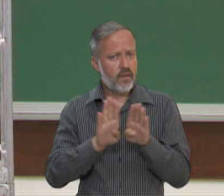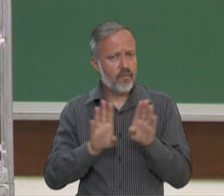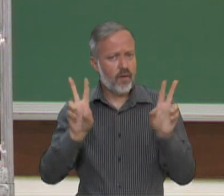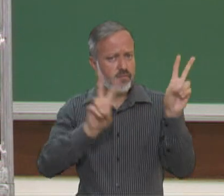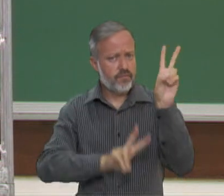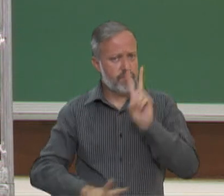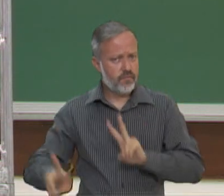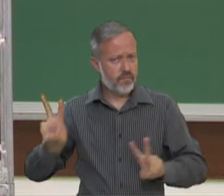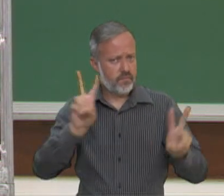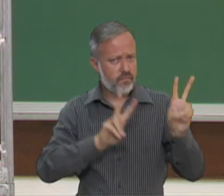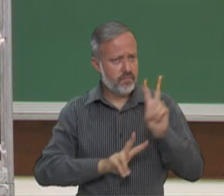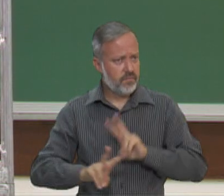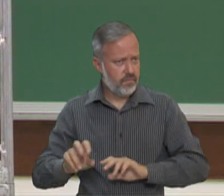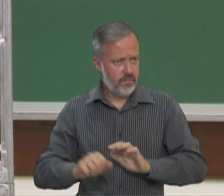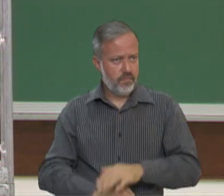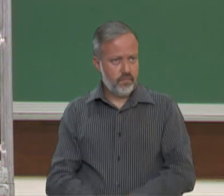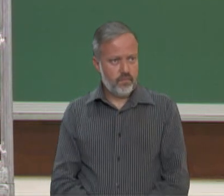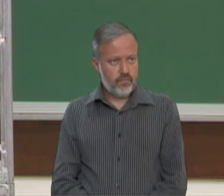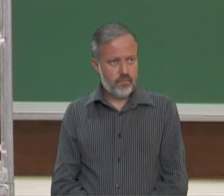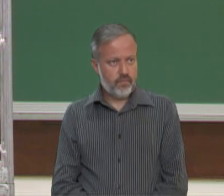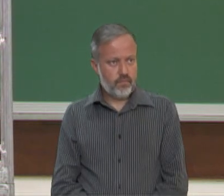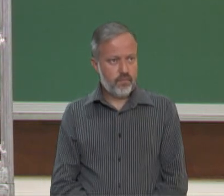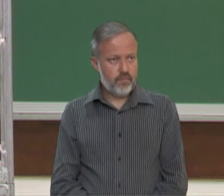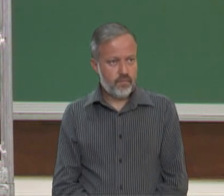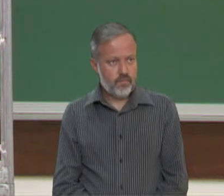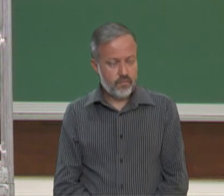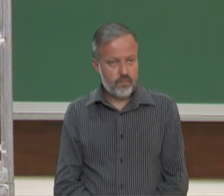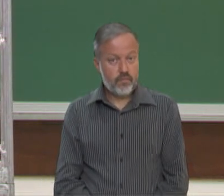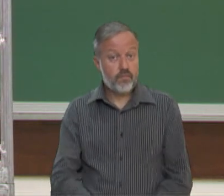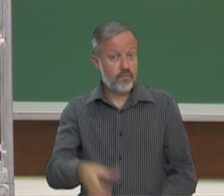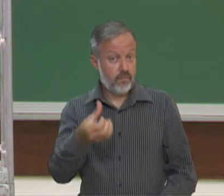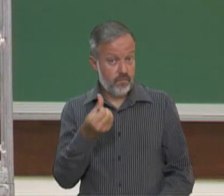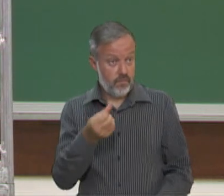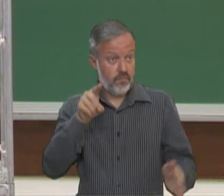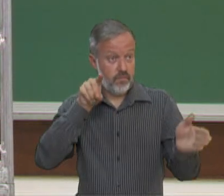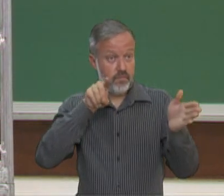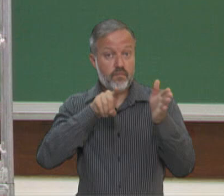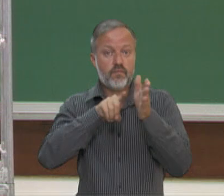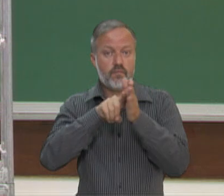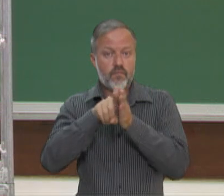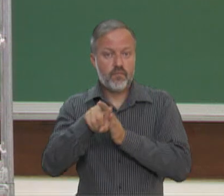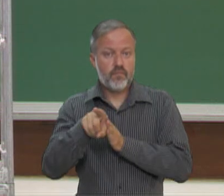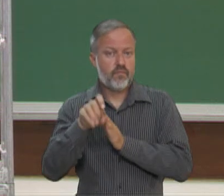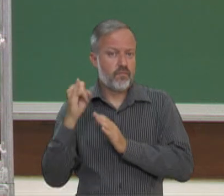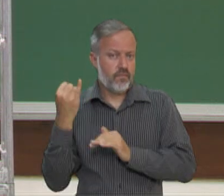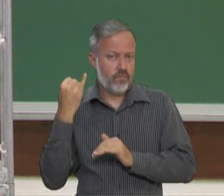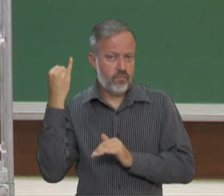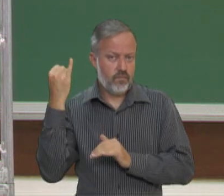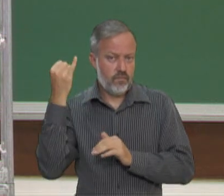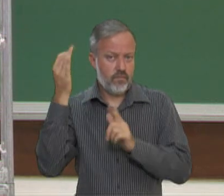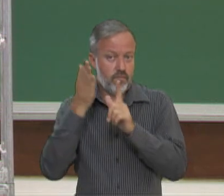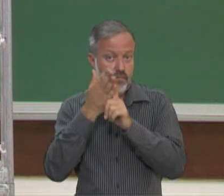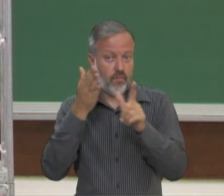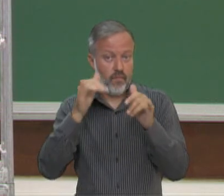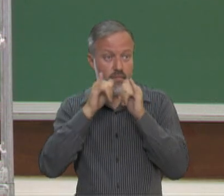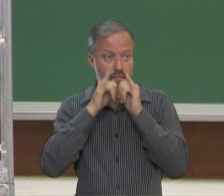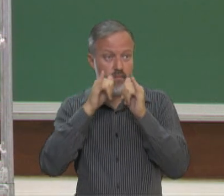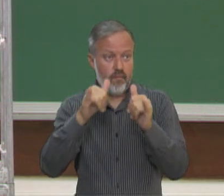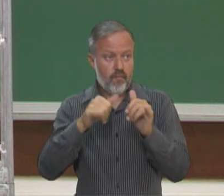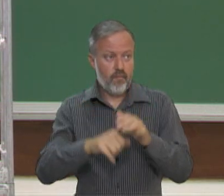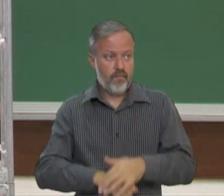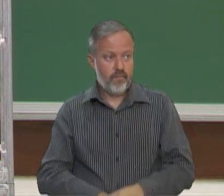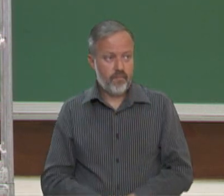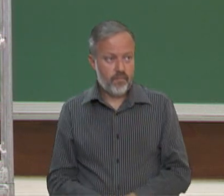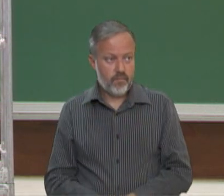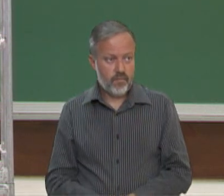audiovisual. Seguindo, as 6 perguntas fundamentales de la notícia.